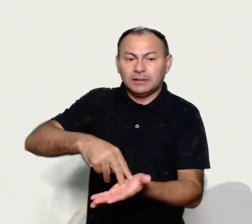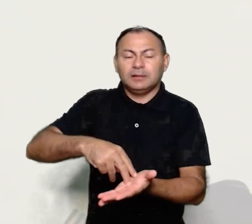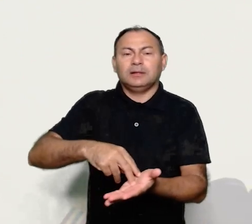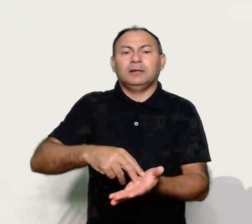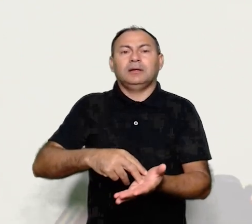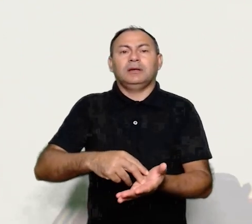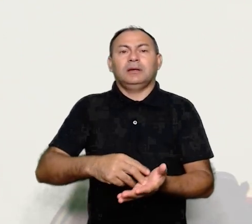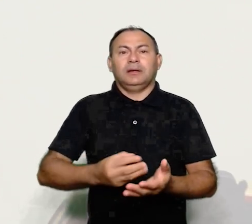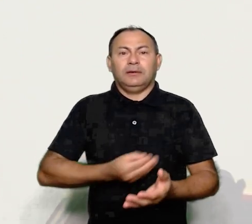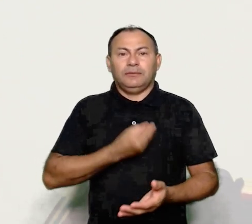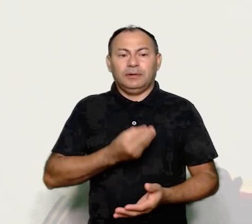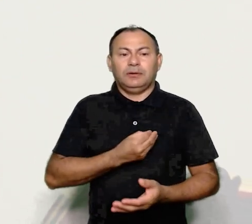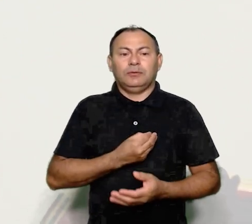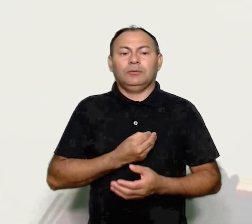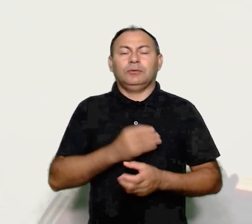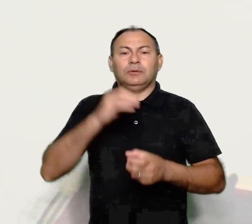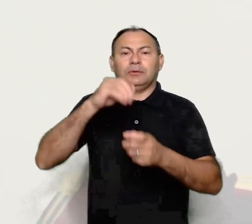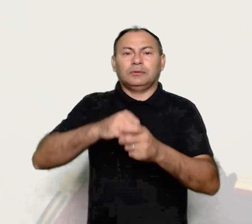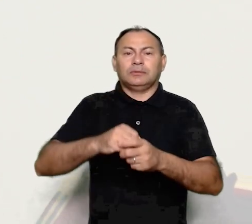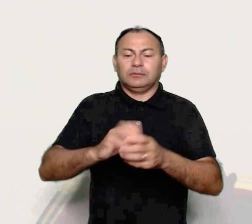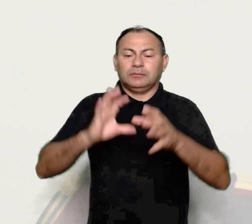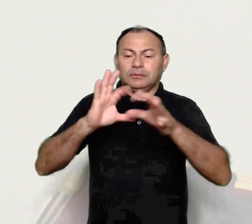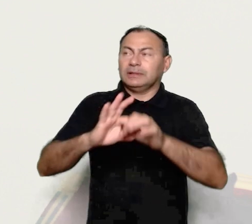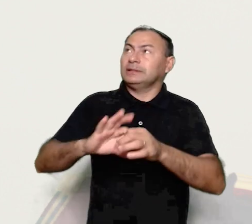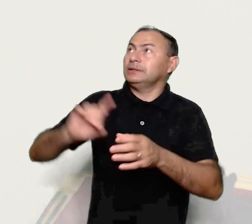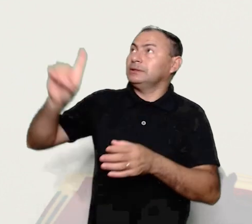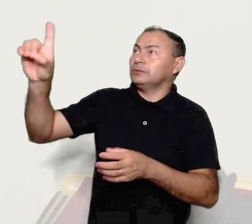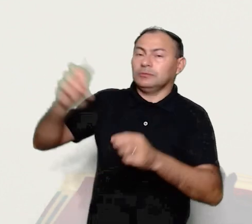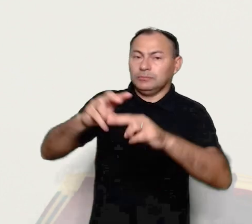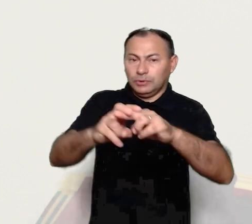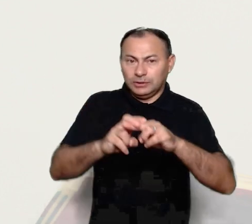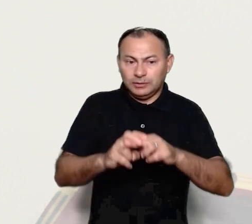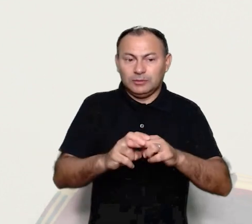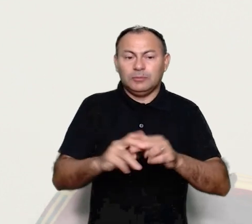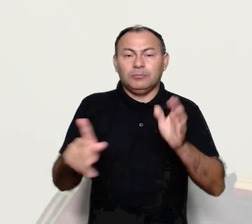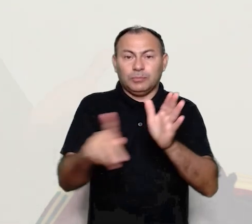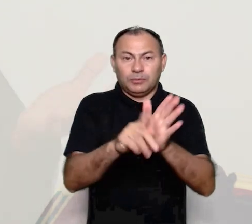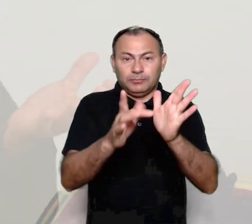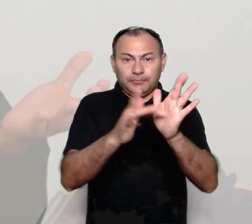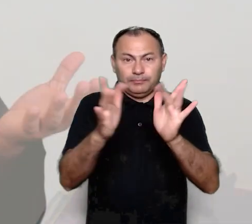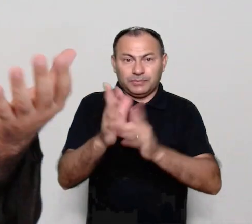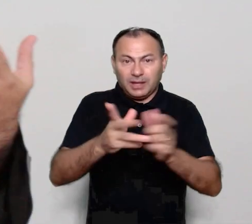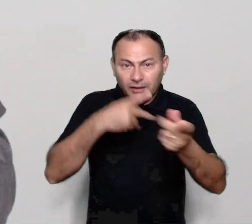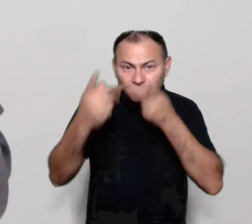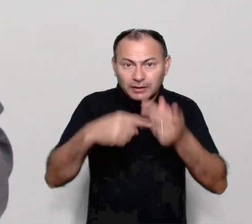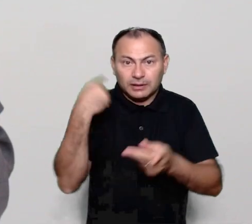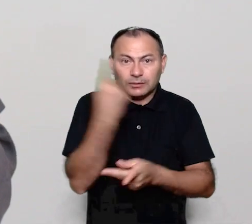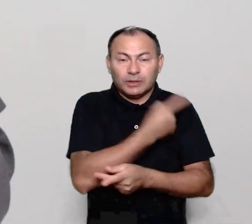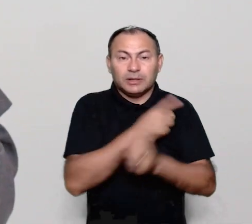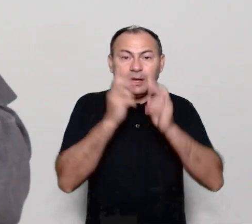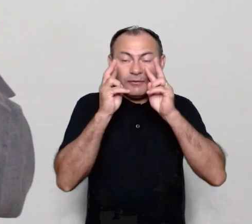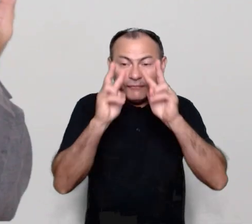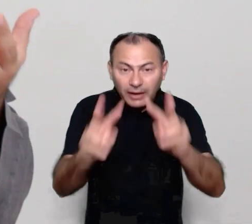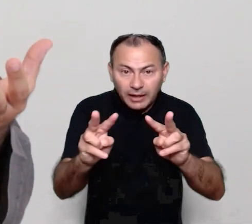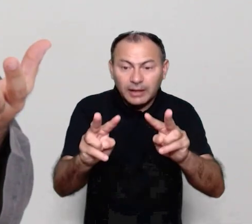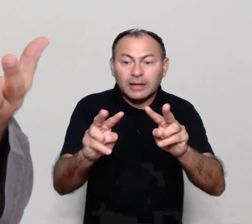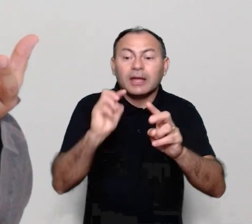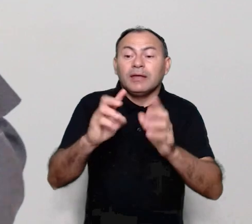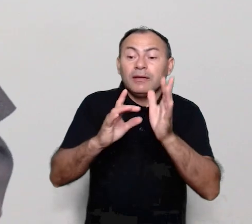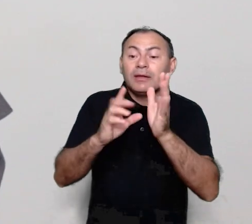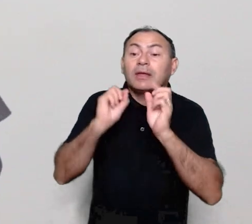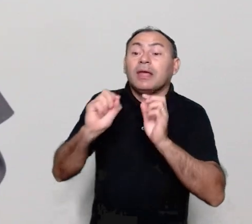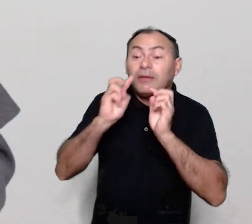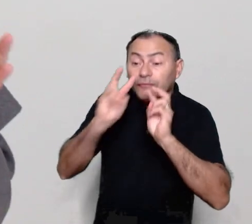torna visível o rosto invisível de Deus. Por isso, é o próprio Jesus que diz para nós: quem me vê, vê o